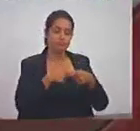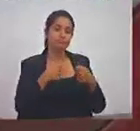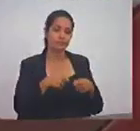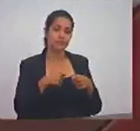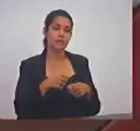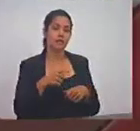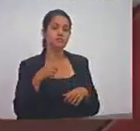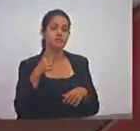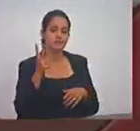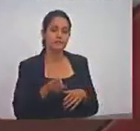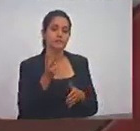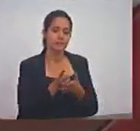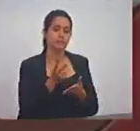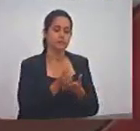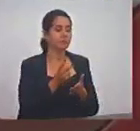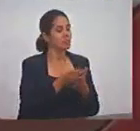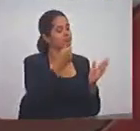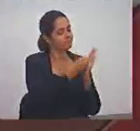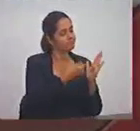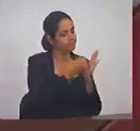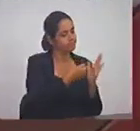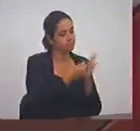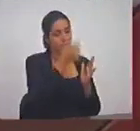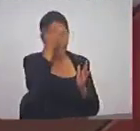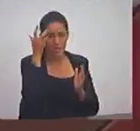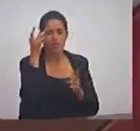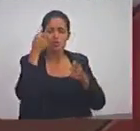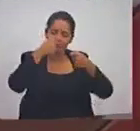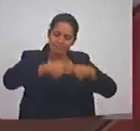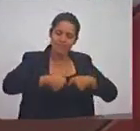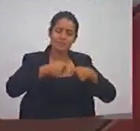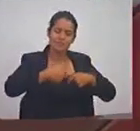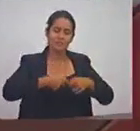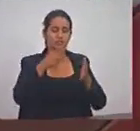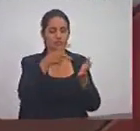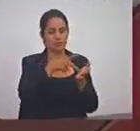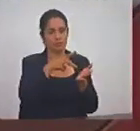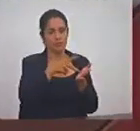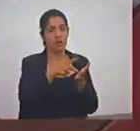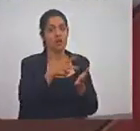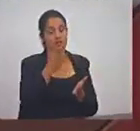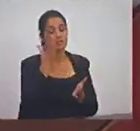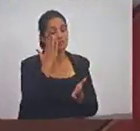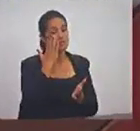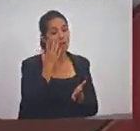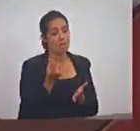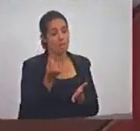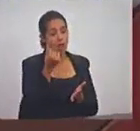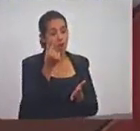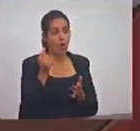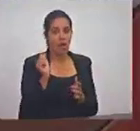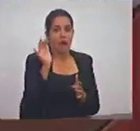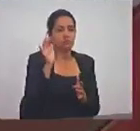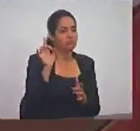aqui na tribuna, da necessidade dessas pessoas que precisam desse valor, que também não é muito alto, mas não é significativo,